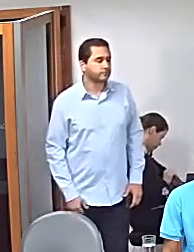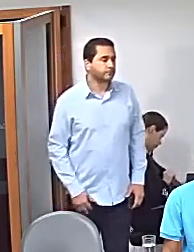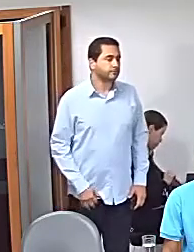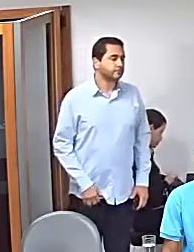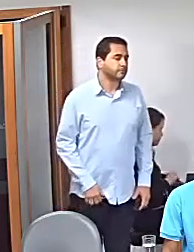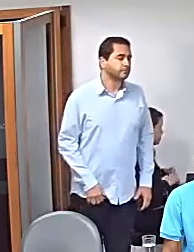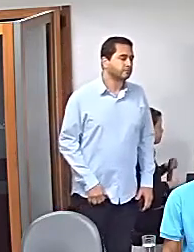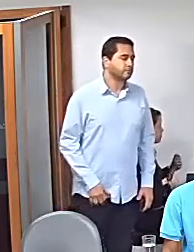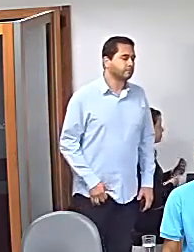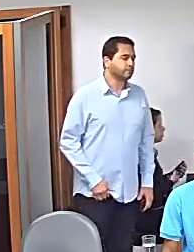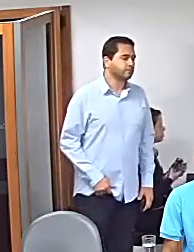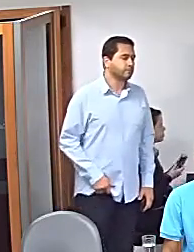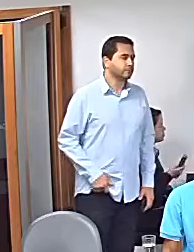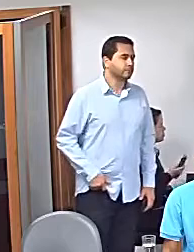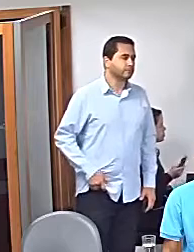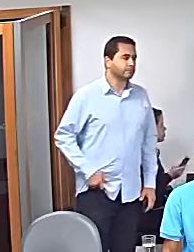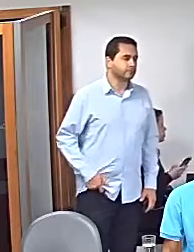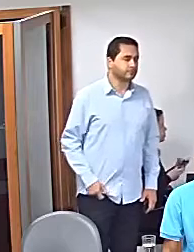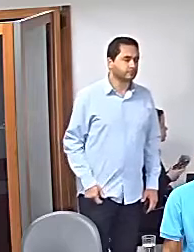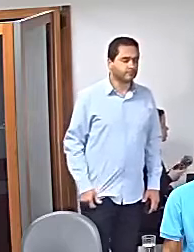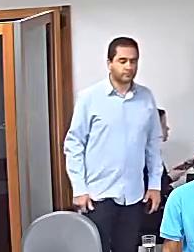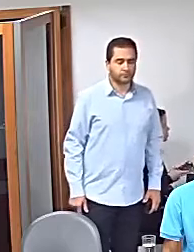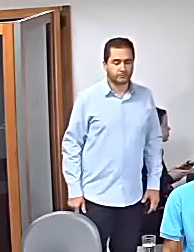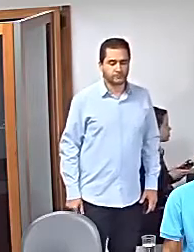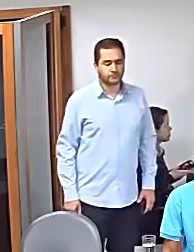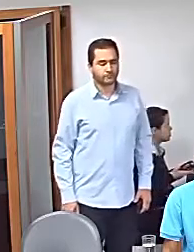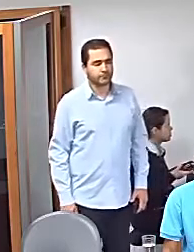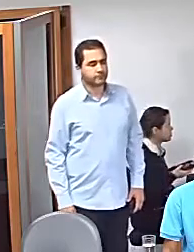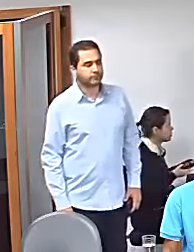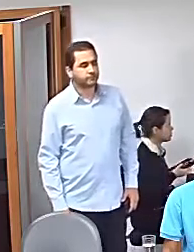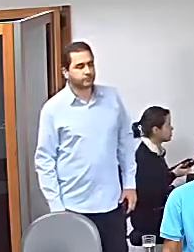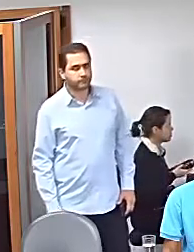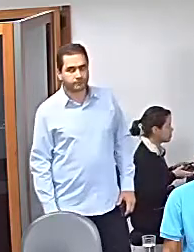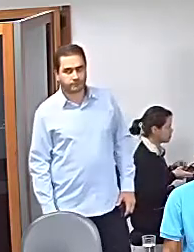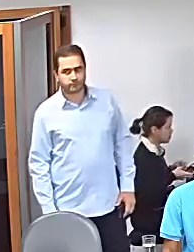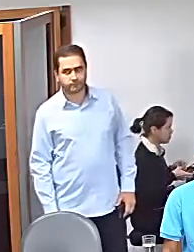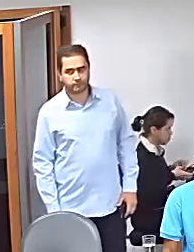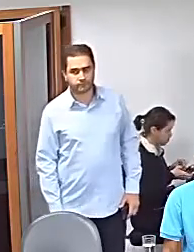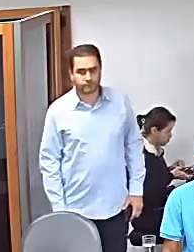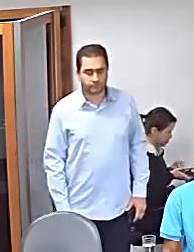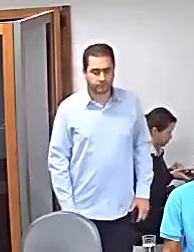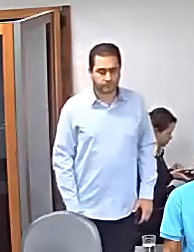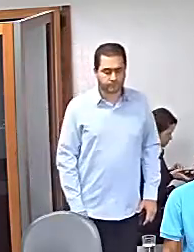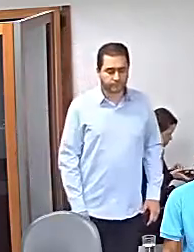ordinária, determino a lavratura da ata e encerro os nossos trabalhos. Boa noite, muito obrigado a todos.